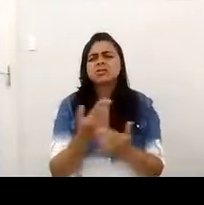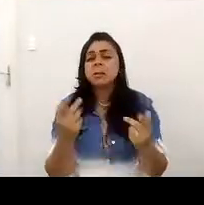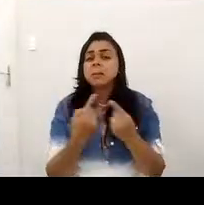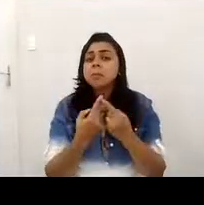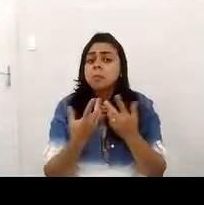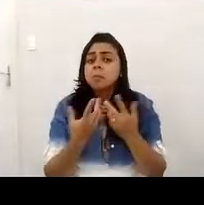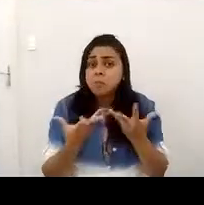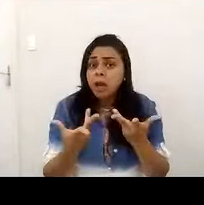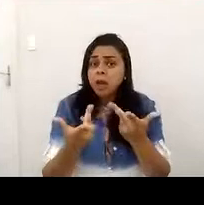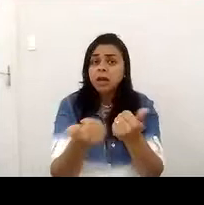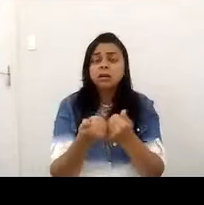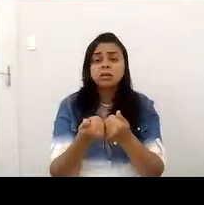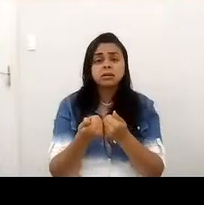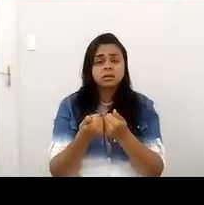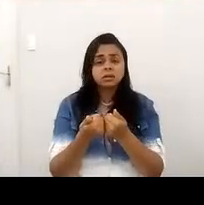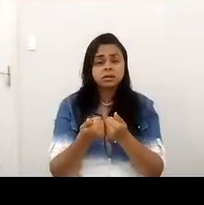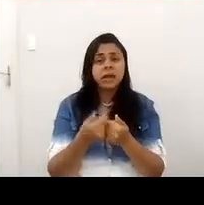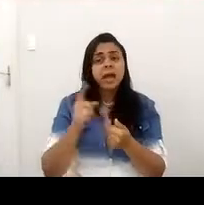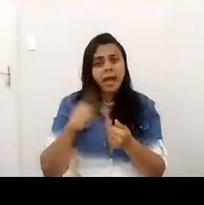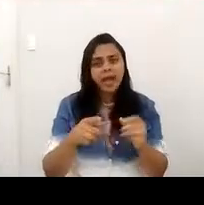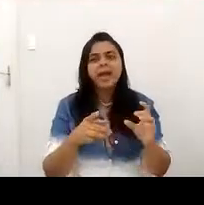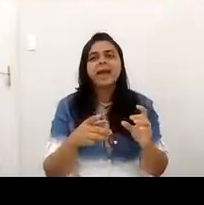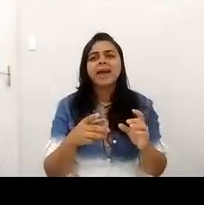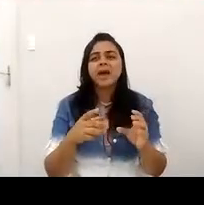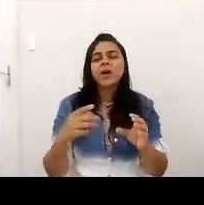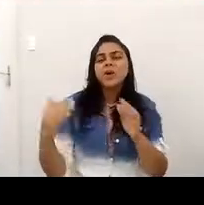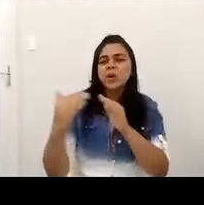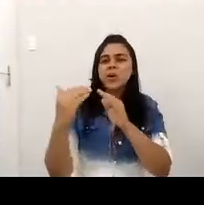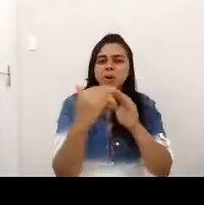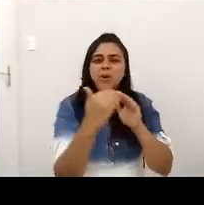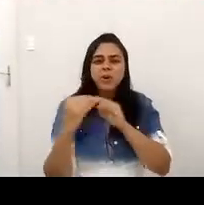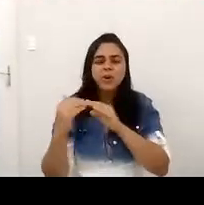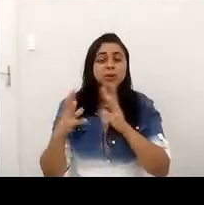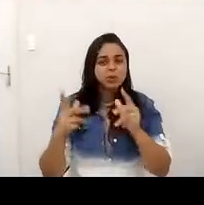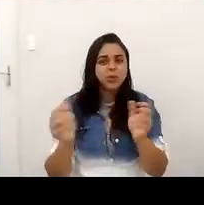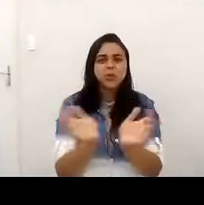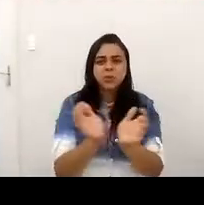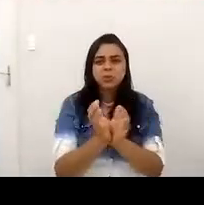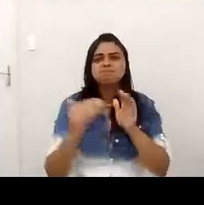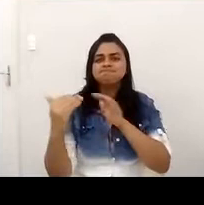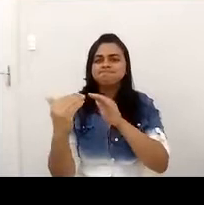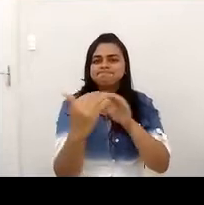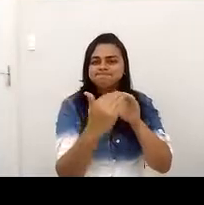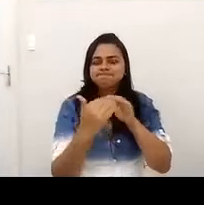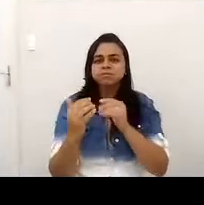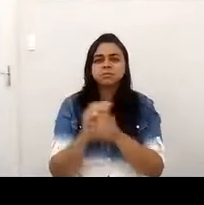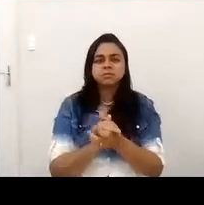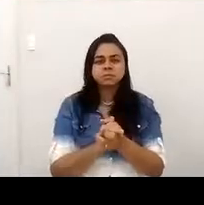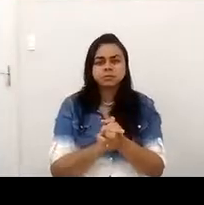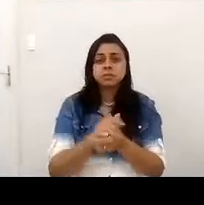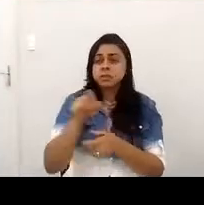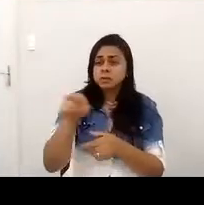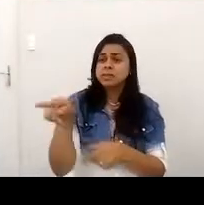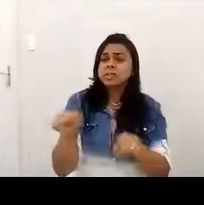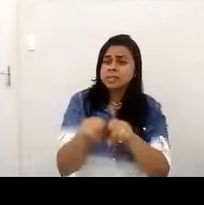maravilhoso. Isso é um consenso na turma, né? Todo mundo acredita nisso. E você também, professor Antônio, você